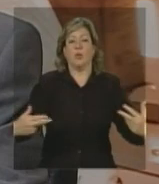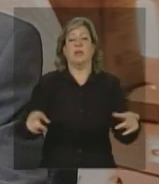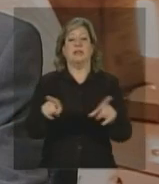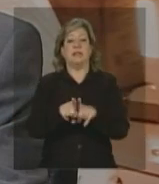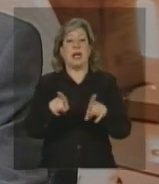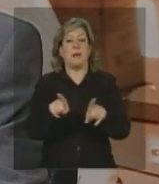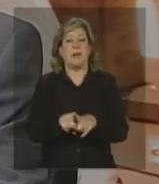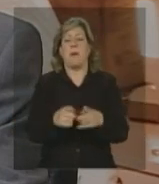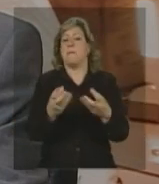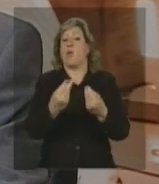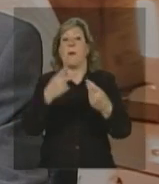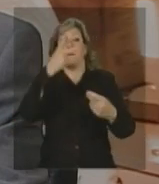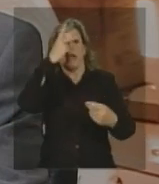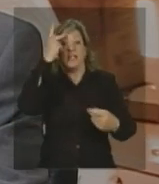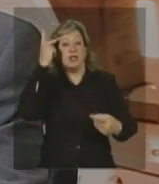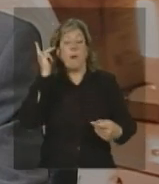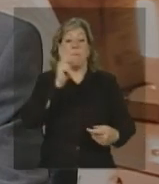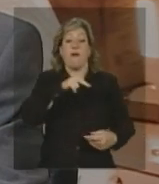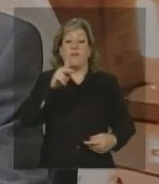tem recursos humanos e